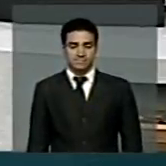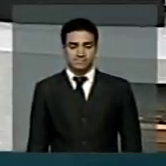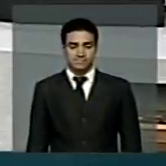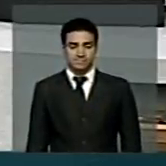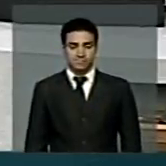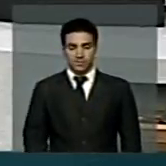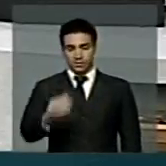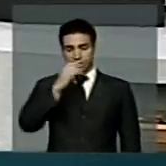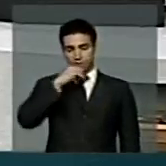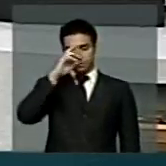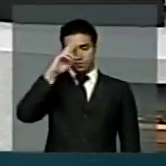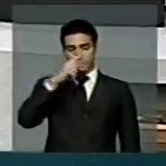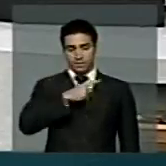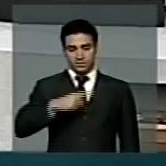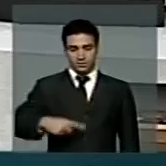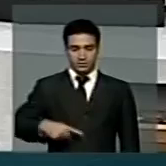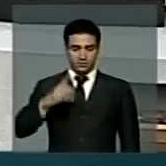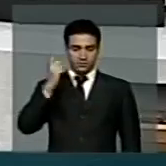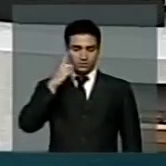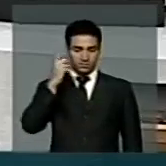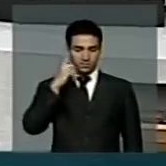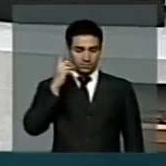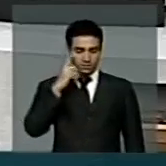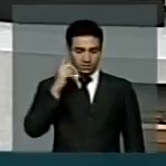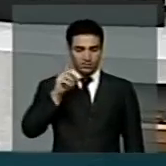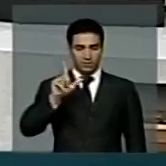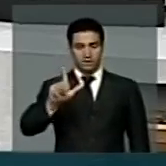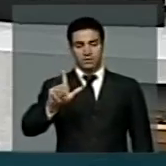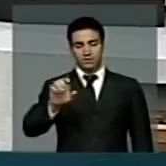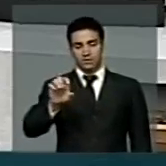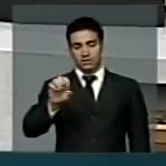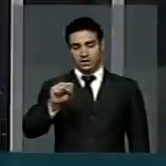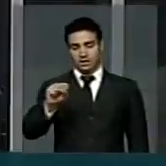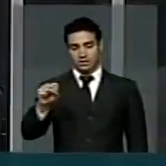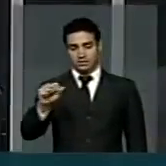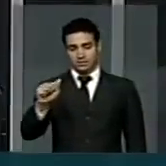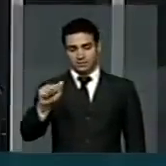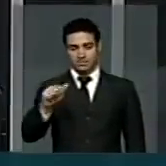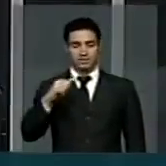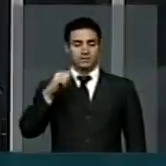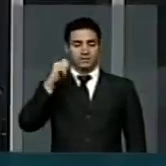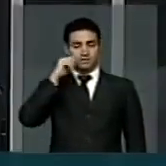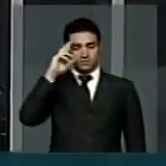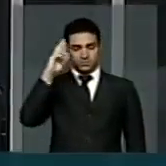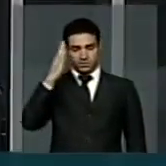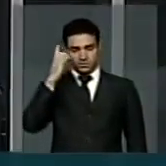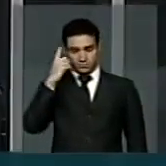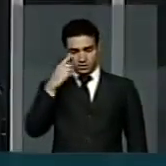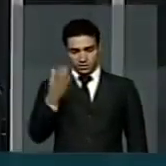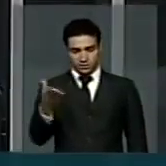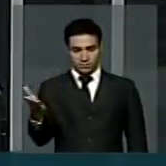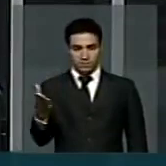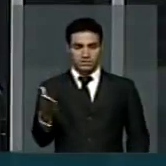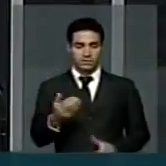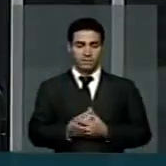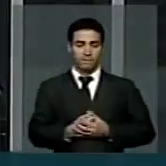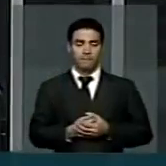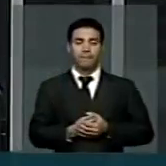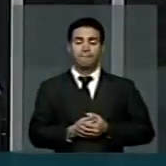Senhor presidente, nobre deputado Maurício Quintela Lessa, senhoras e senhores parlamentares,